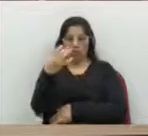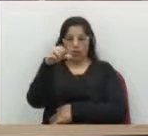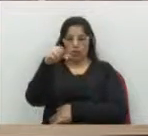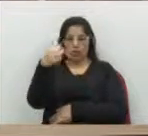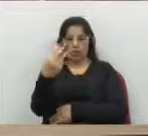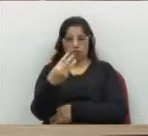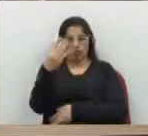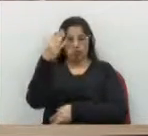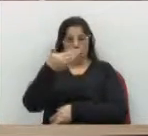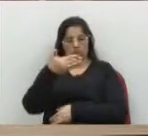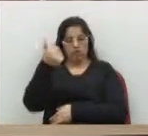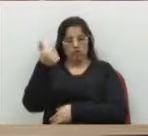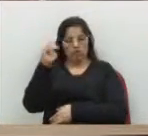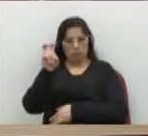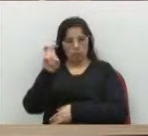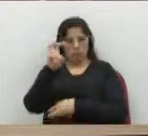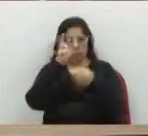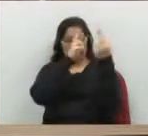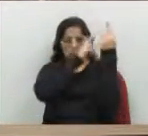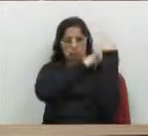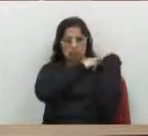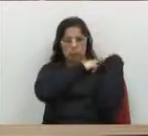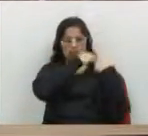493/2015, autor, vereador Toninho Franco.